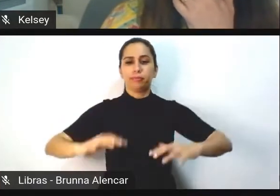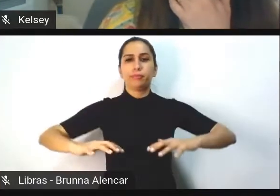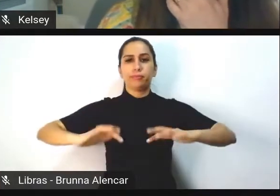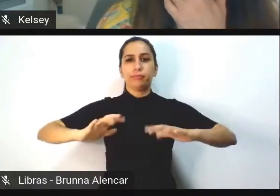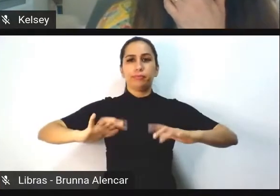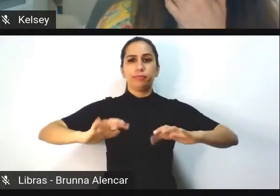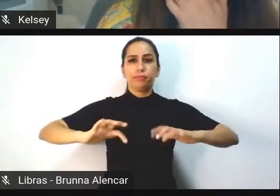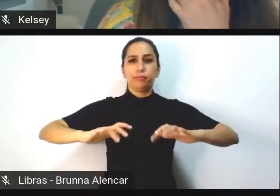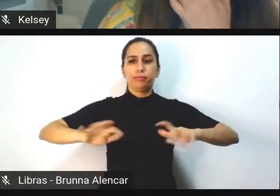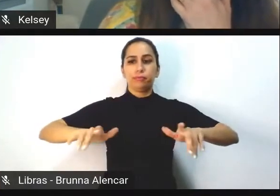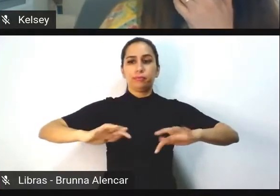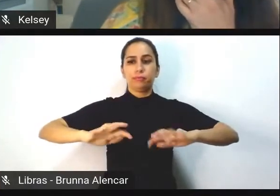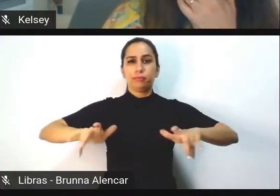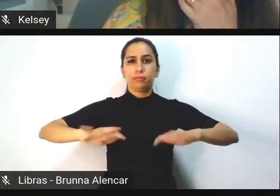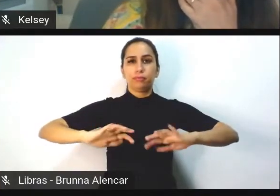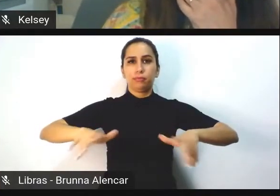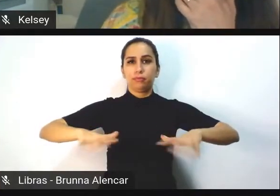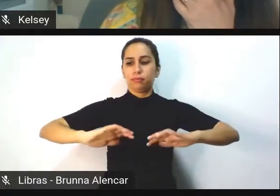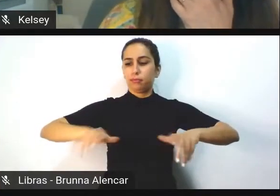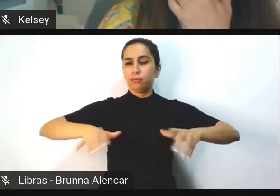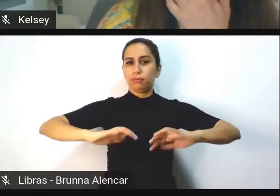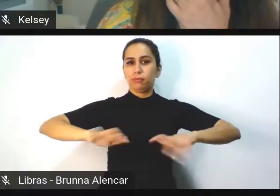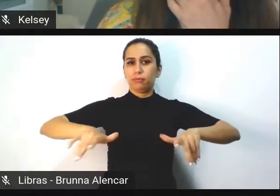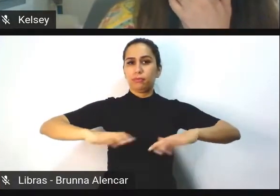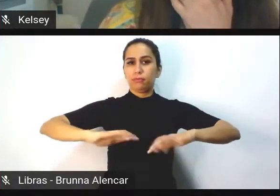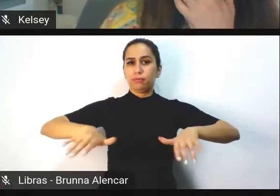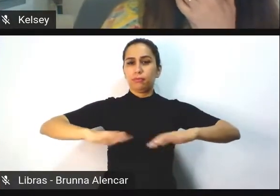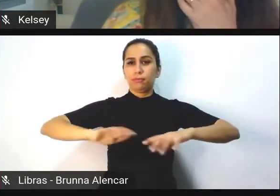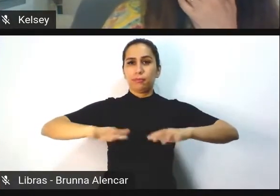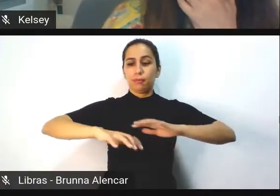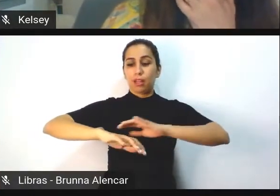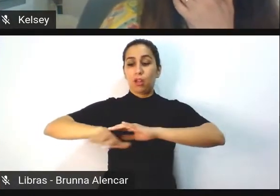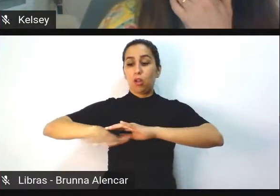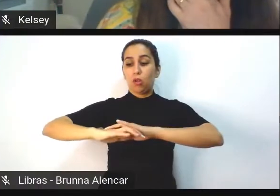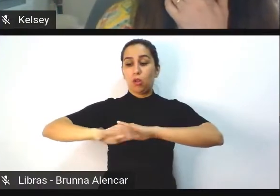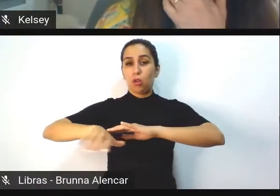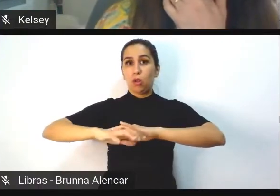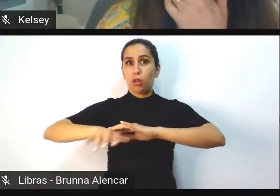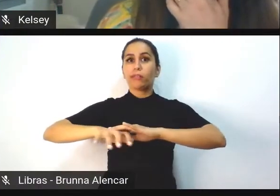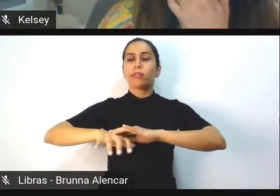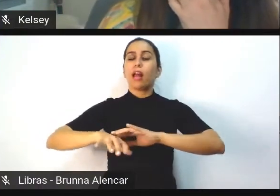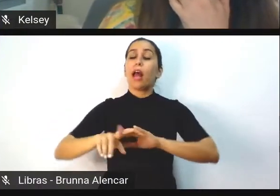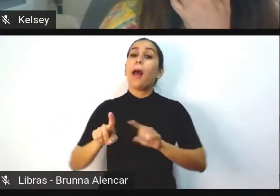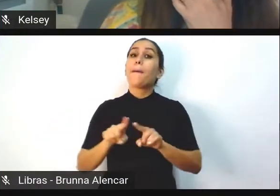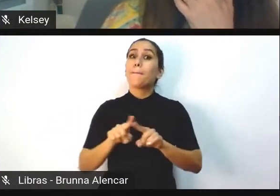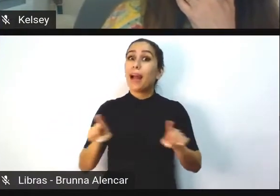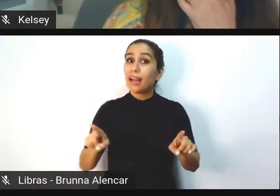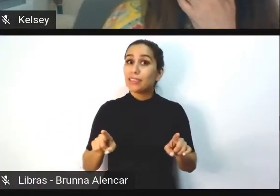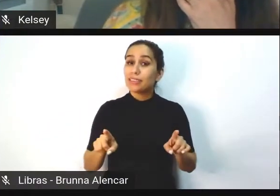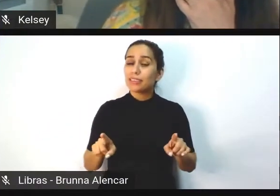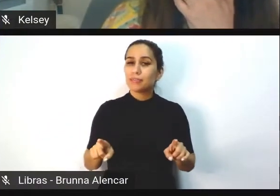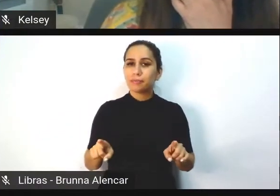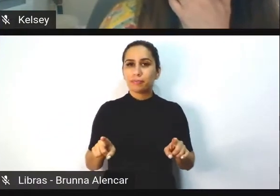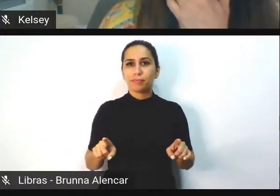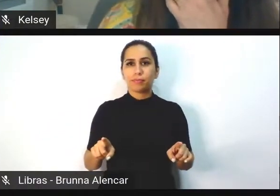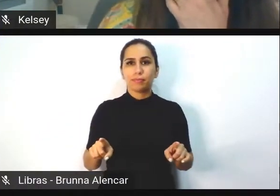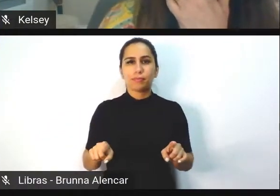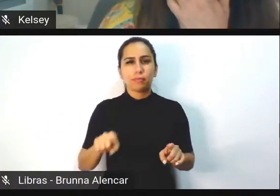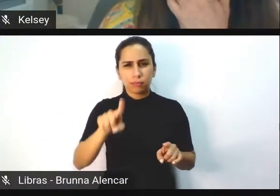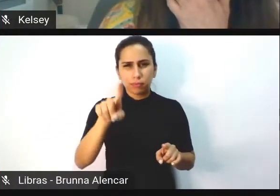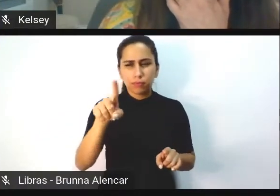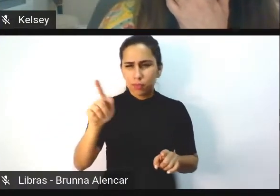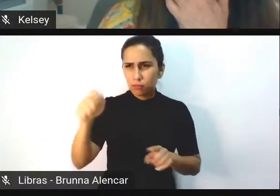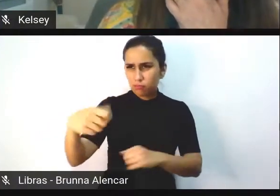essa. Então, coincide com essa rotação interna do teclado. Agora, você pode demonstrar?